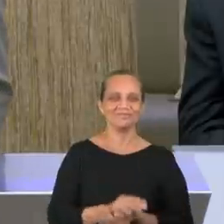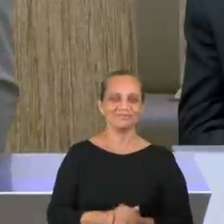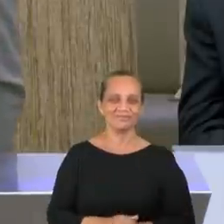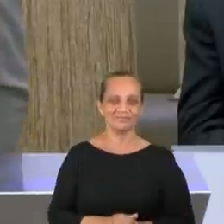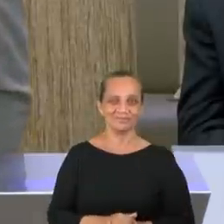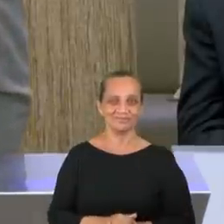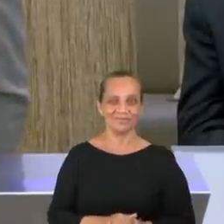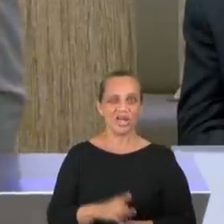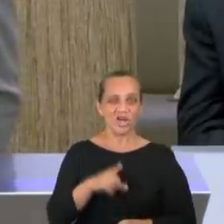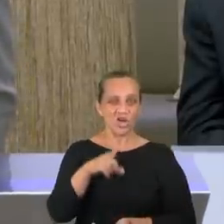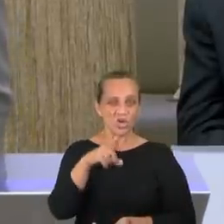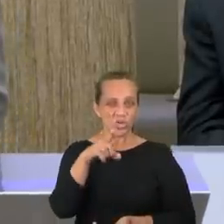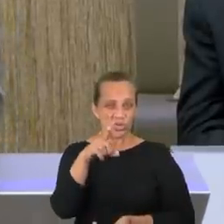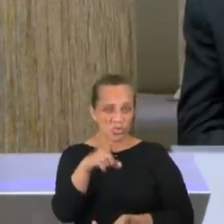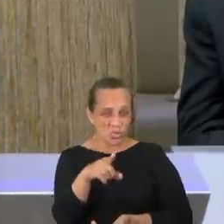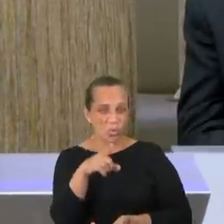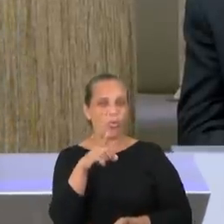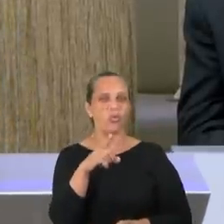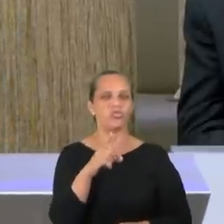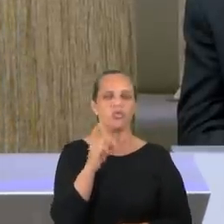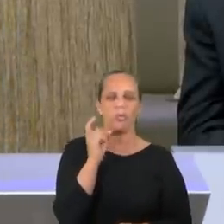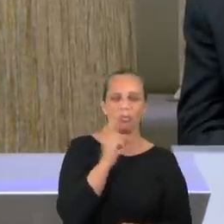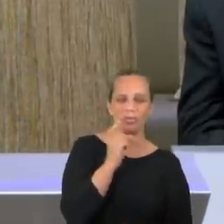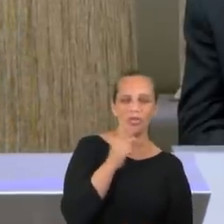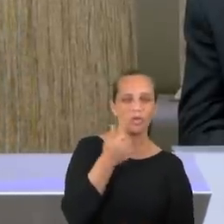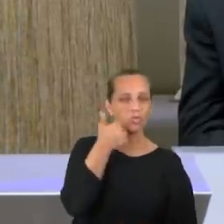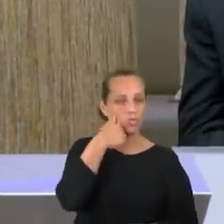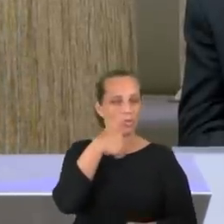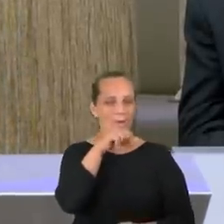Tu tapia tua mãe,